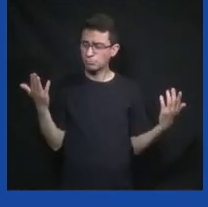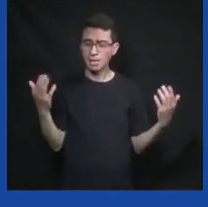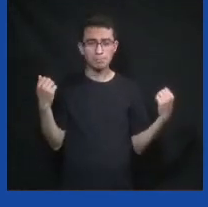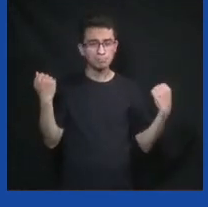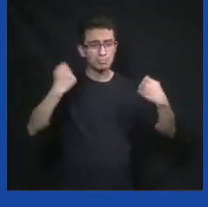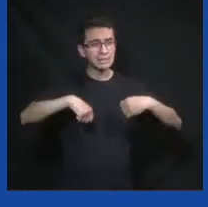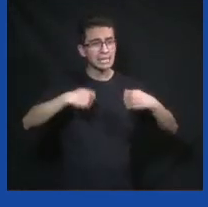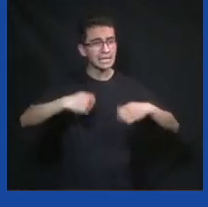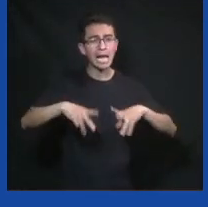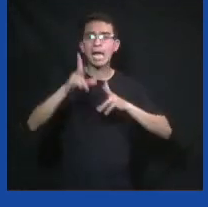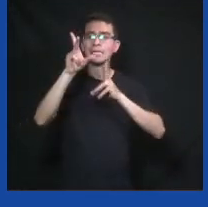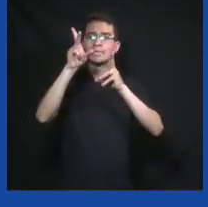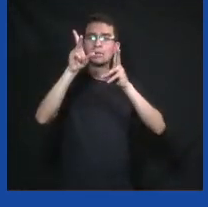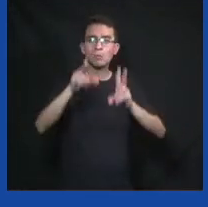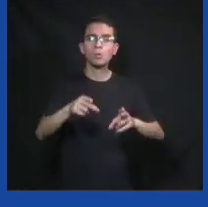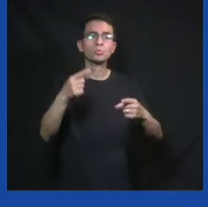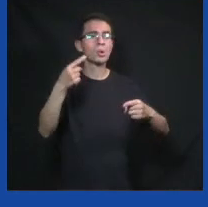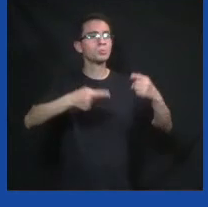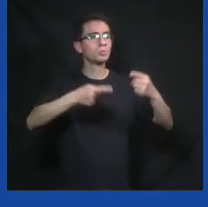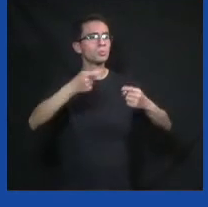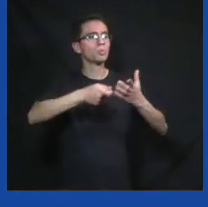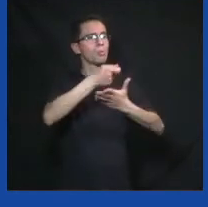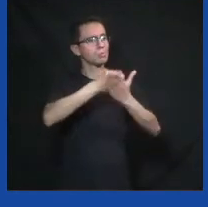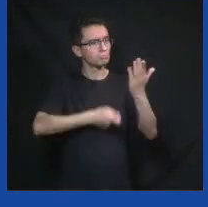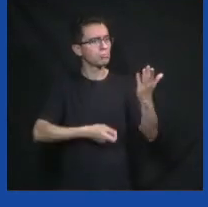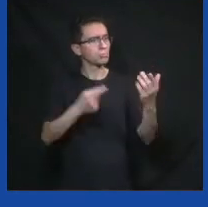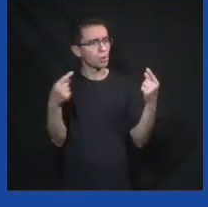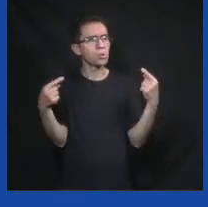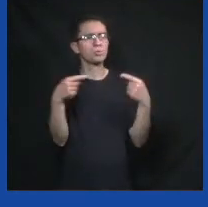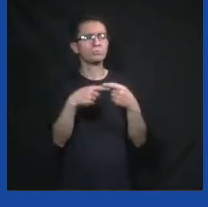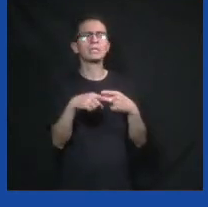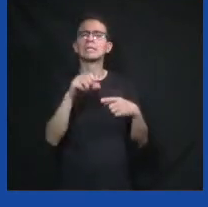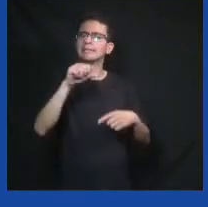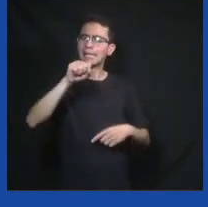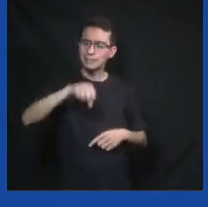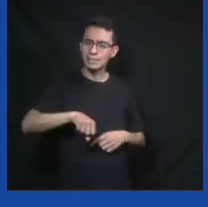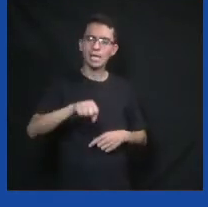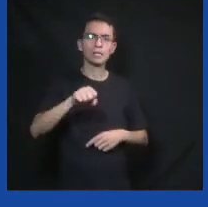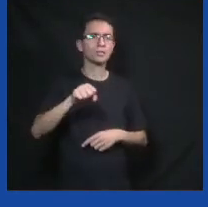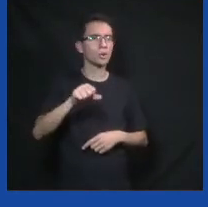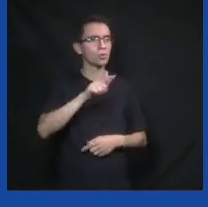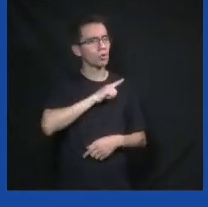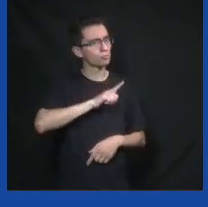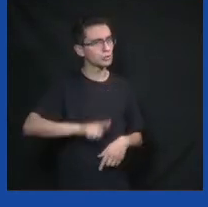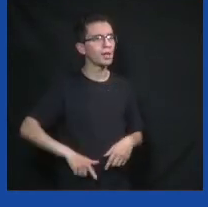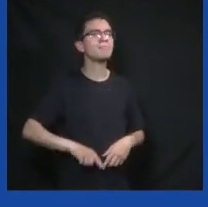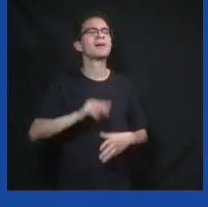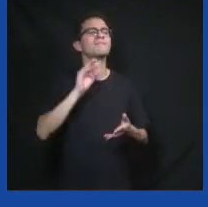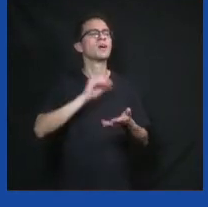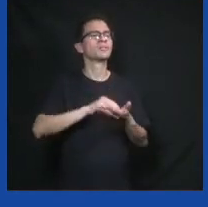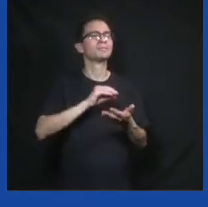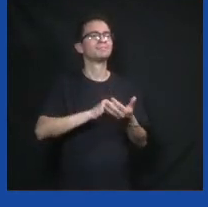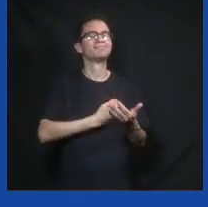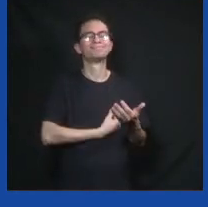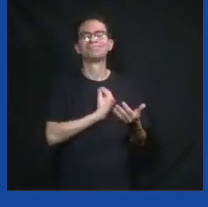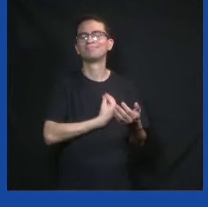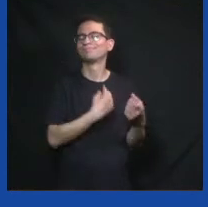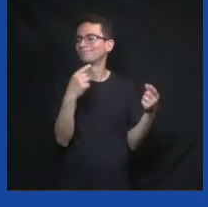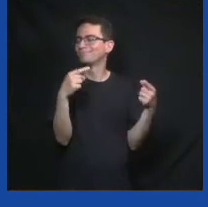está escrito, ou seja, é política de Estado, mas não é praticada. E esse é um desafio dos mais